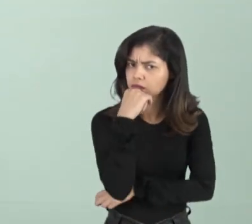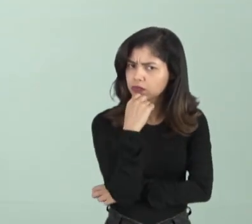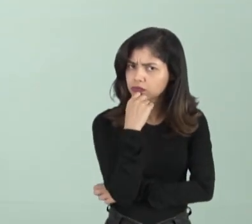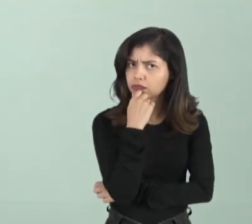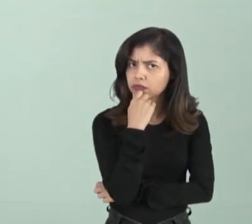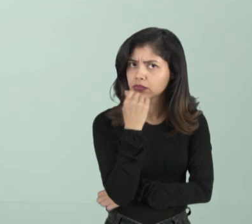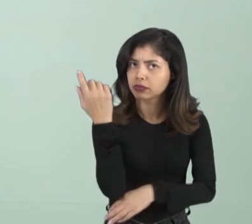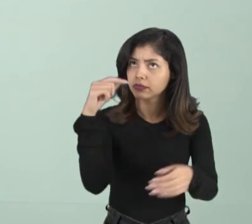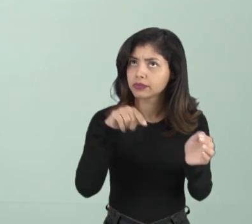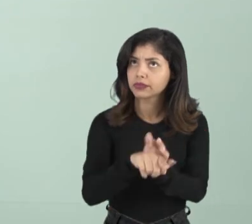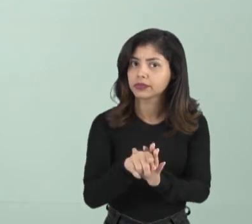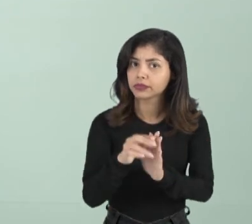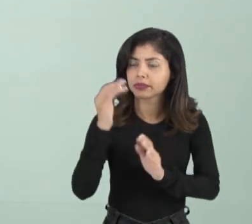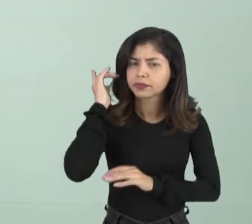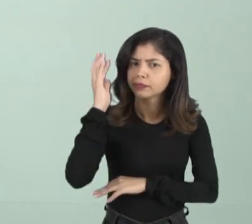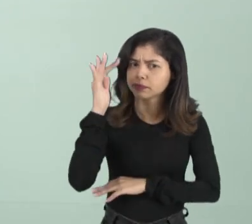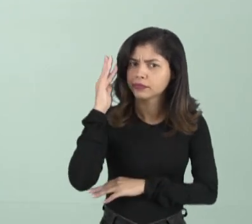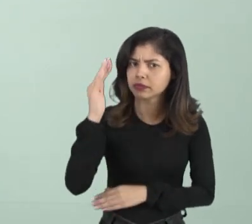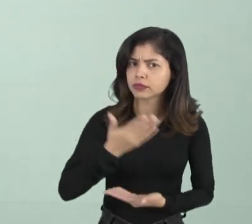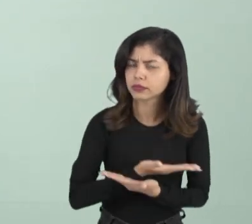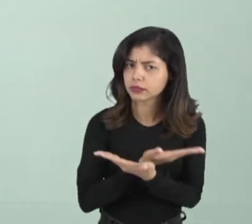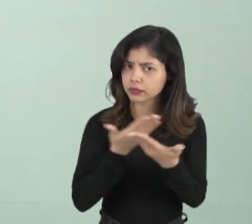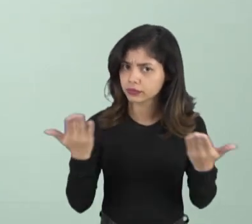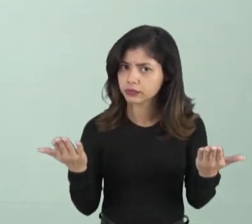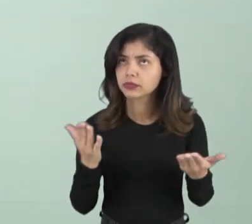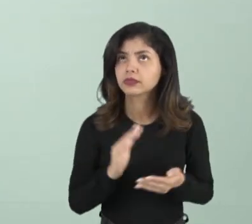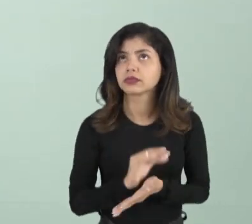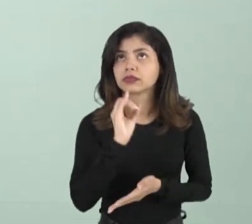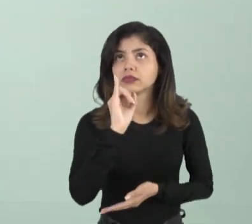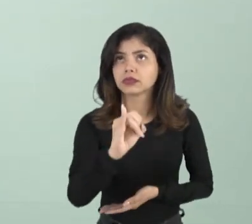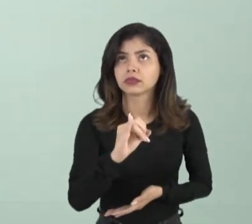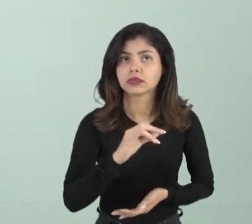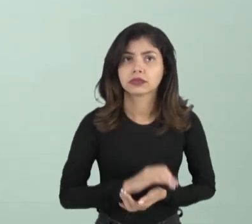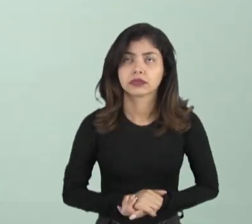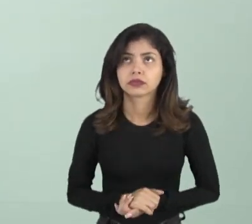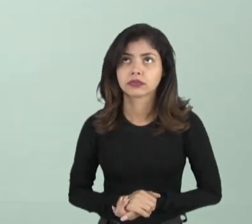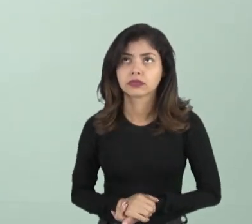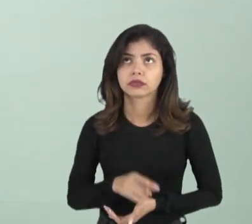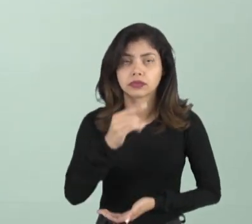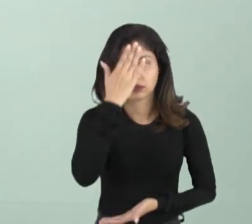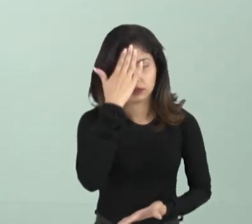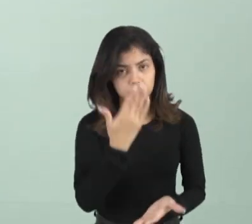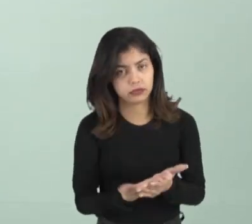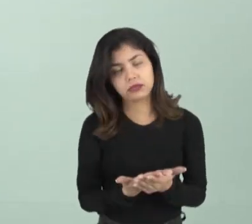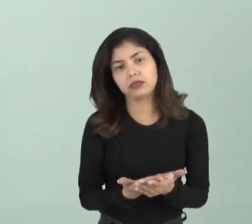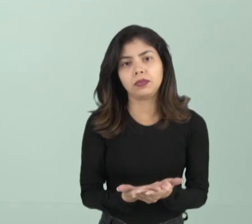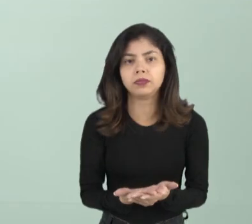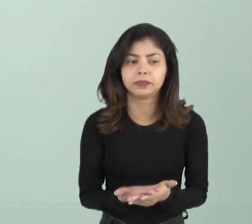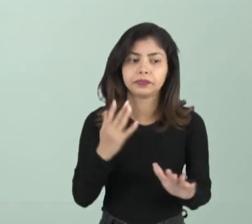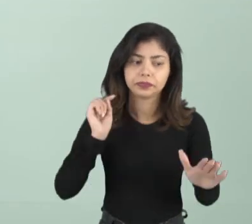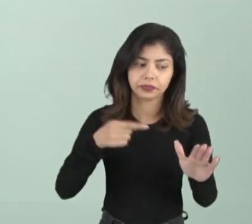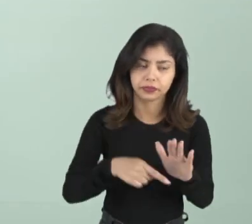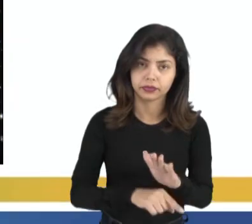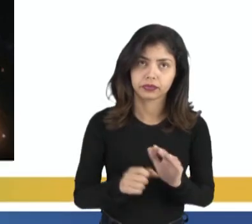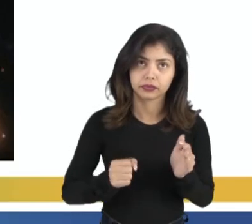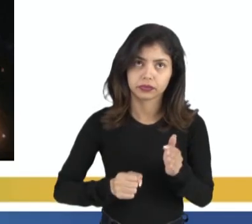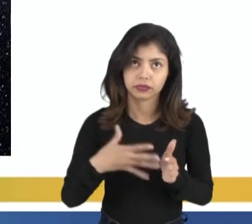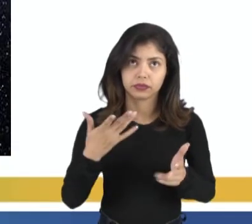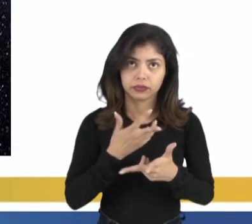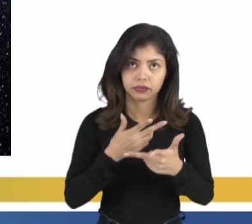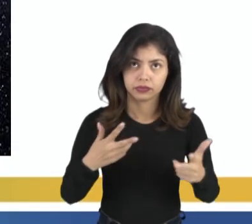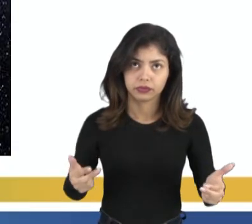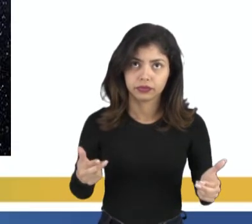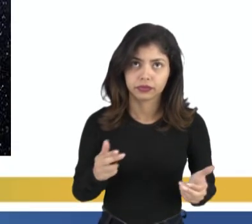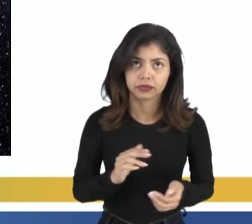Ah então deixa com vocês aí essa reflexão que só sim você acredita que dentro desse